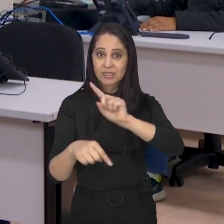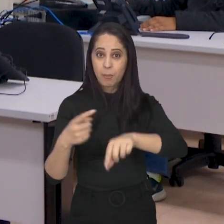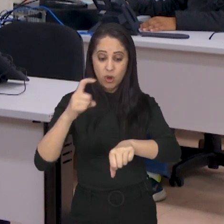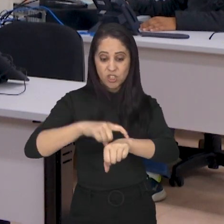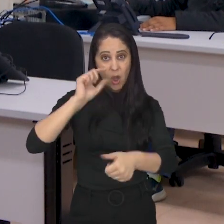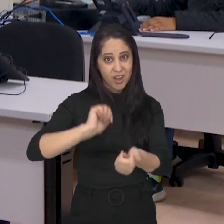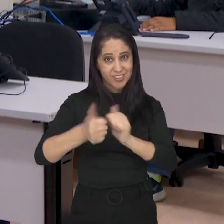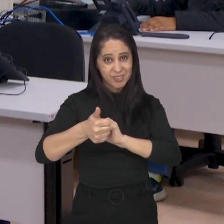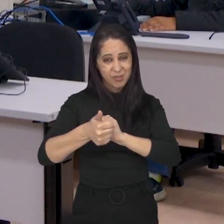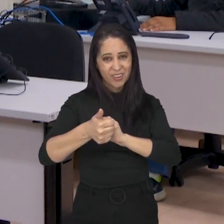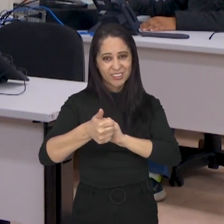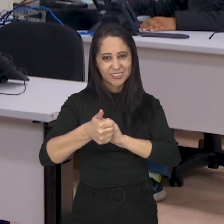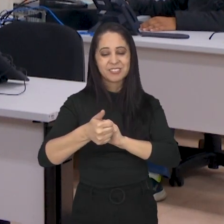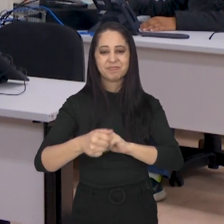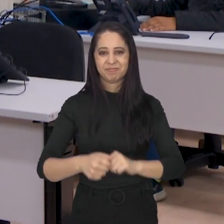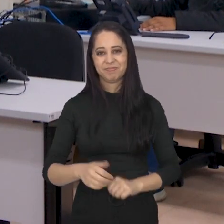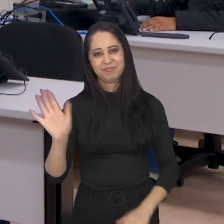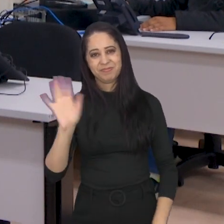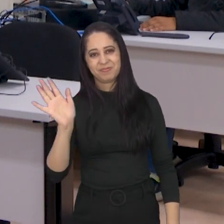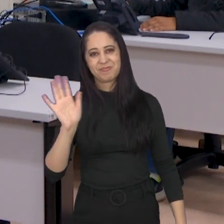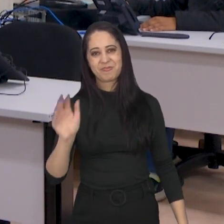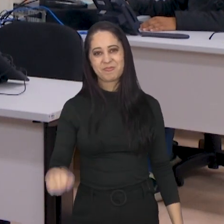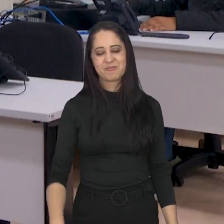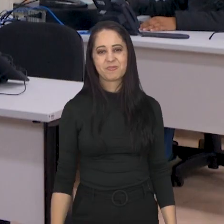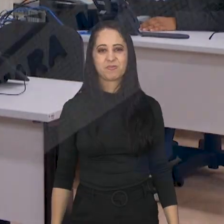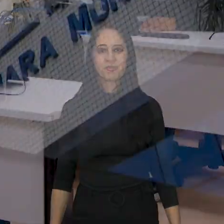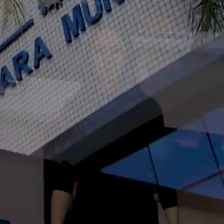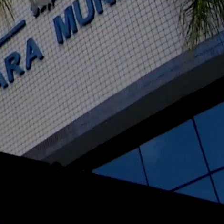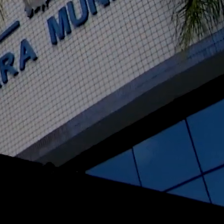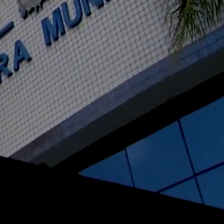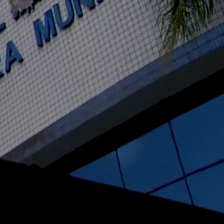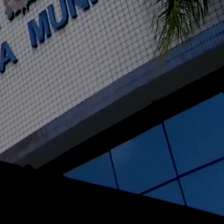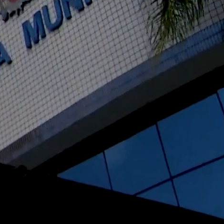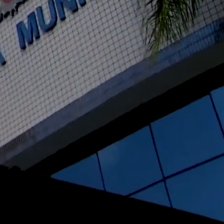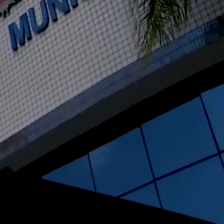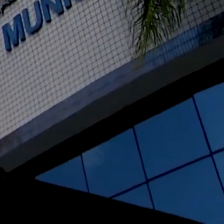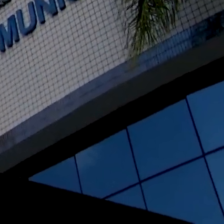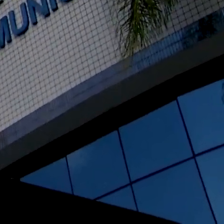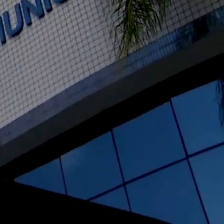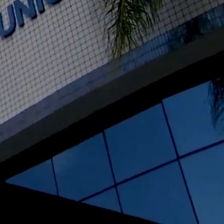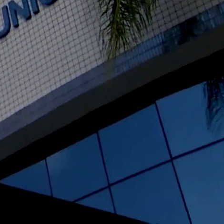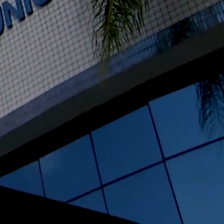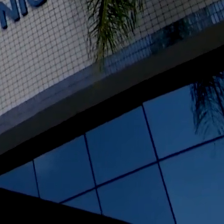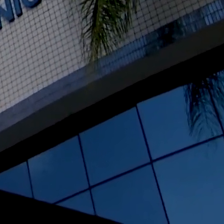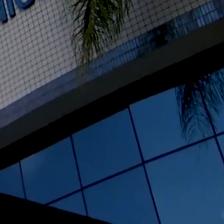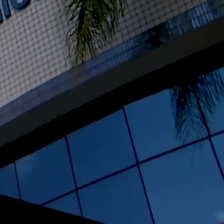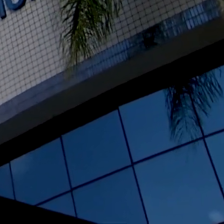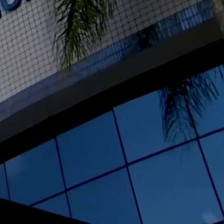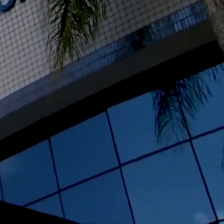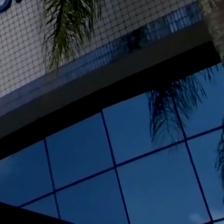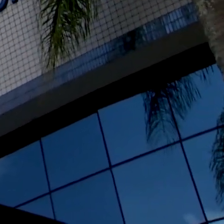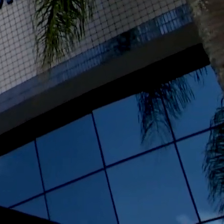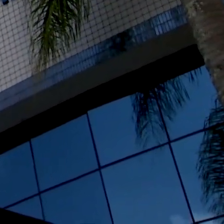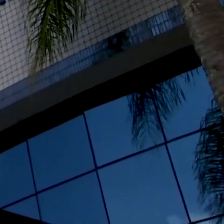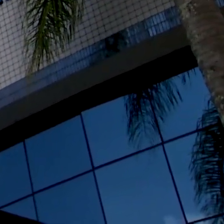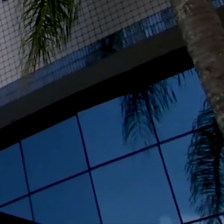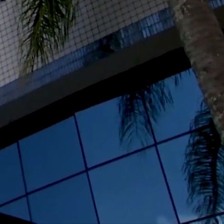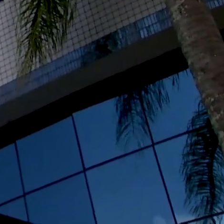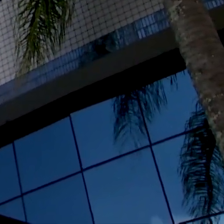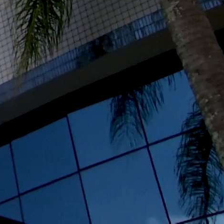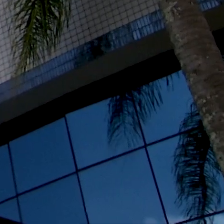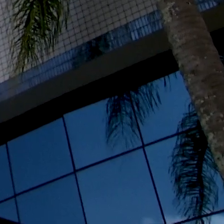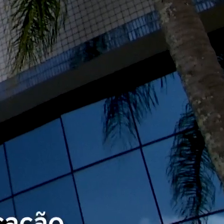agora à tarde e há pouca chance de chuva. A máxima é de 25 graus e a mínima de 12. Na terça-feira, amanhã também